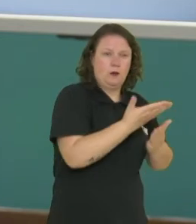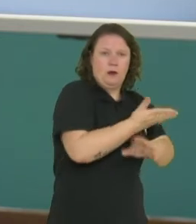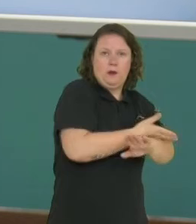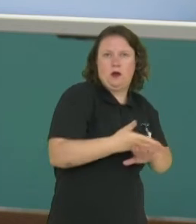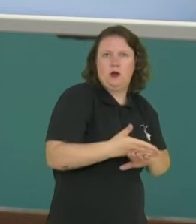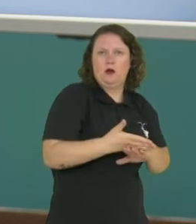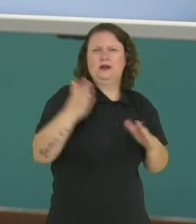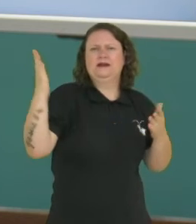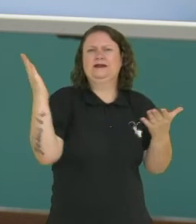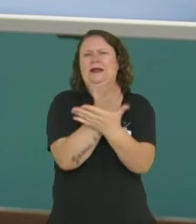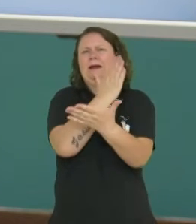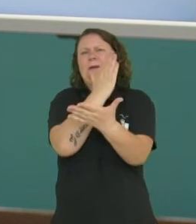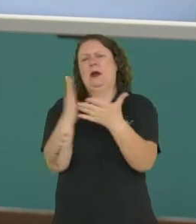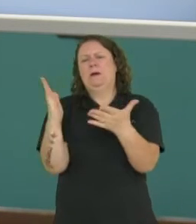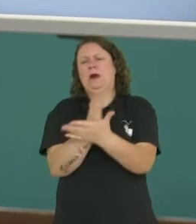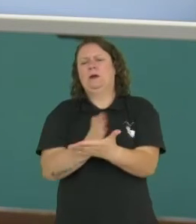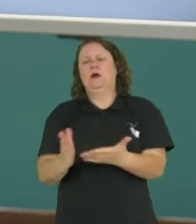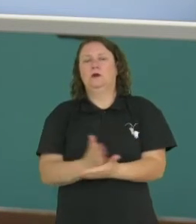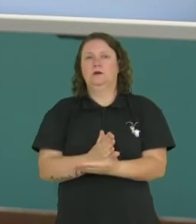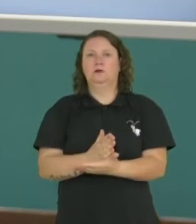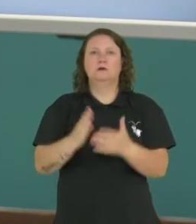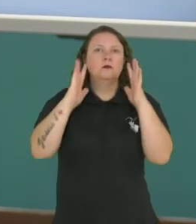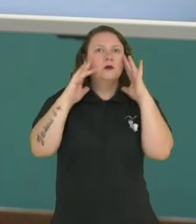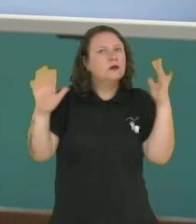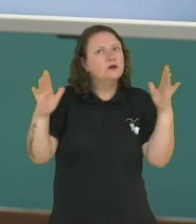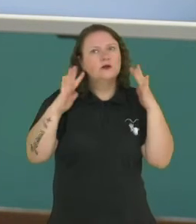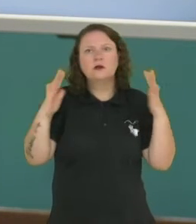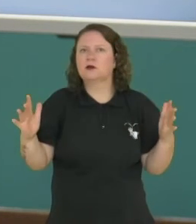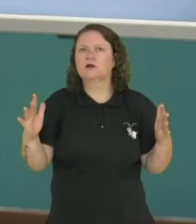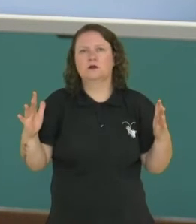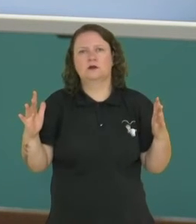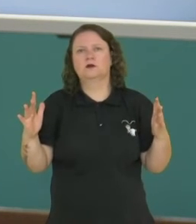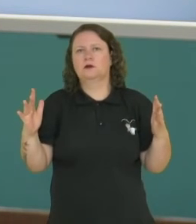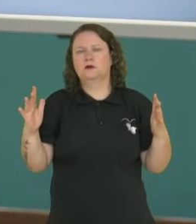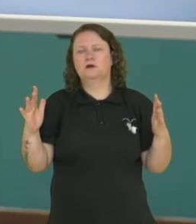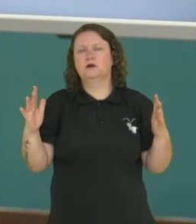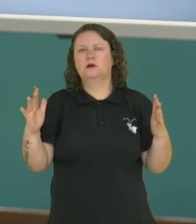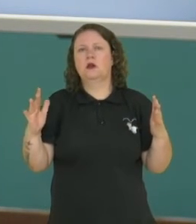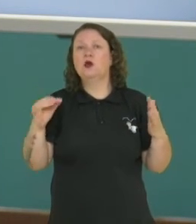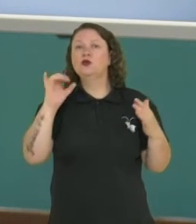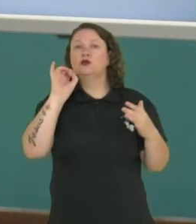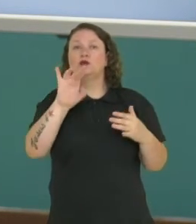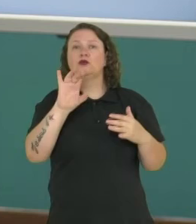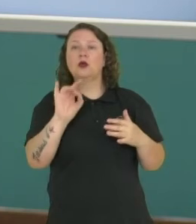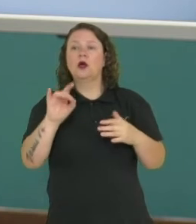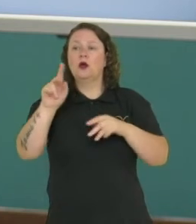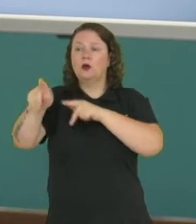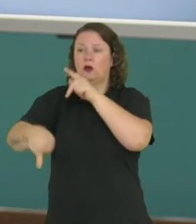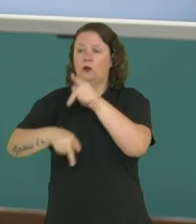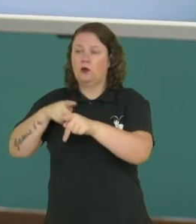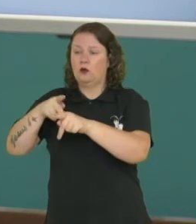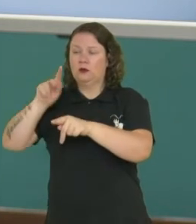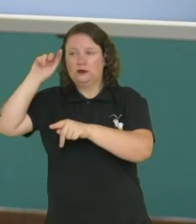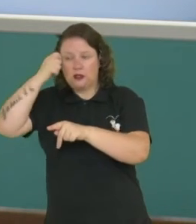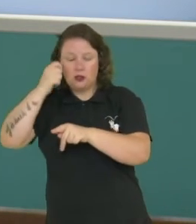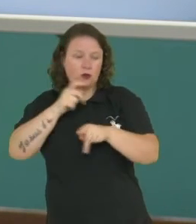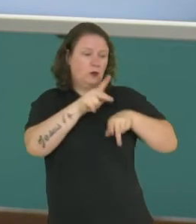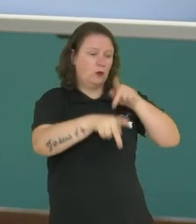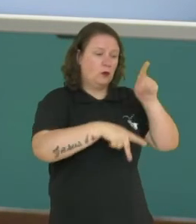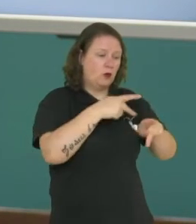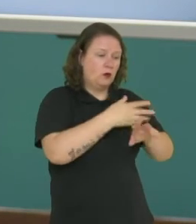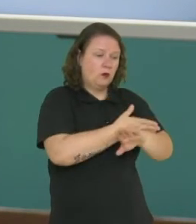para branco e você é de pele escura, ou é só para negro e você é de pele branca. Então isso você automaticamente já se